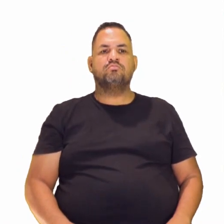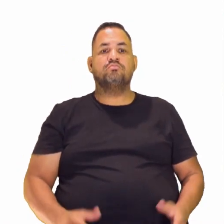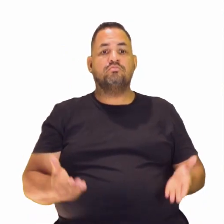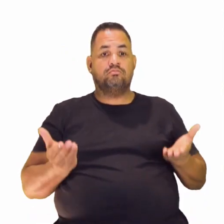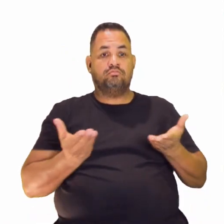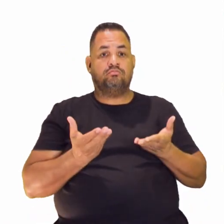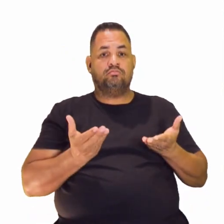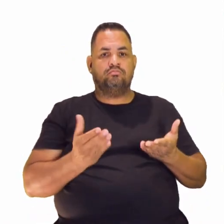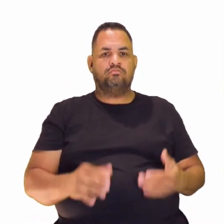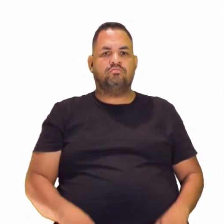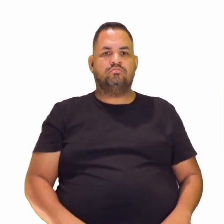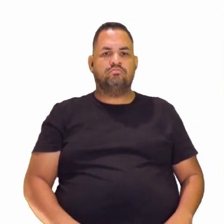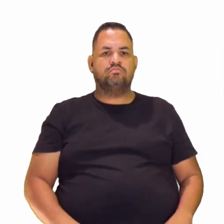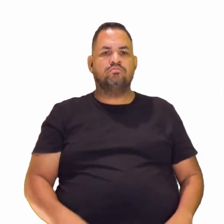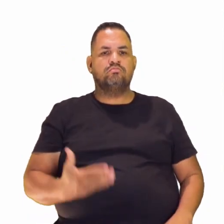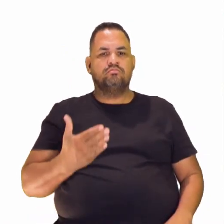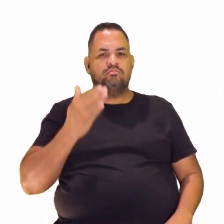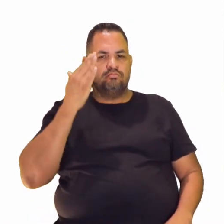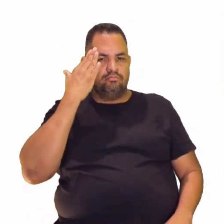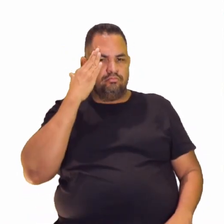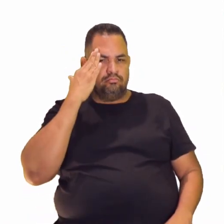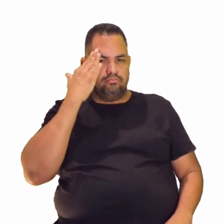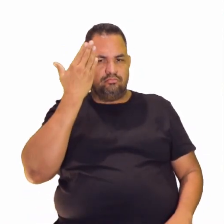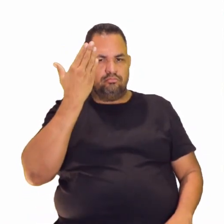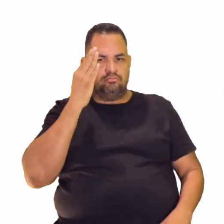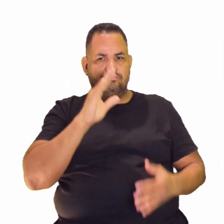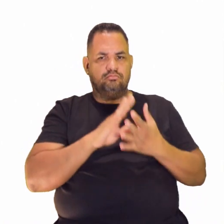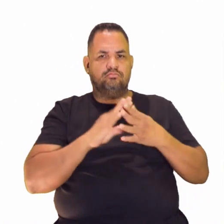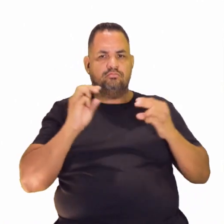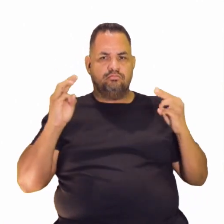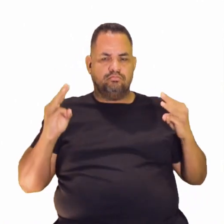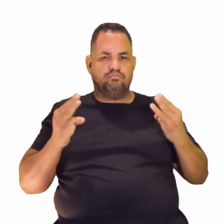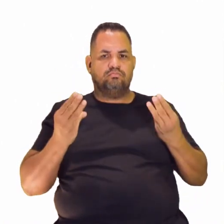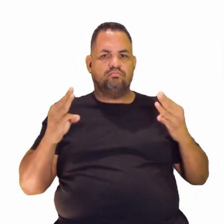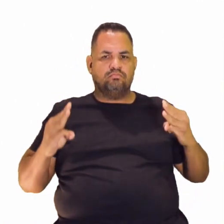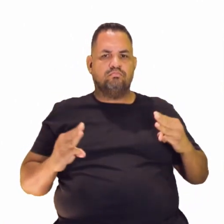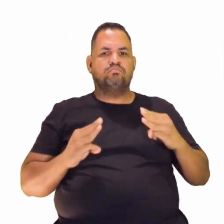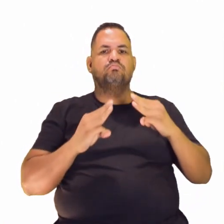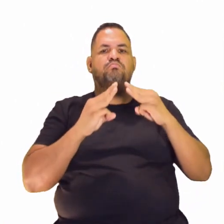Até hoje, uma certa concepção